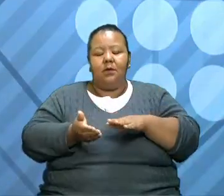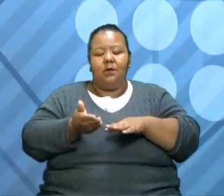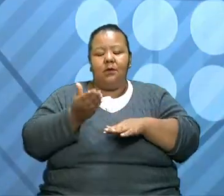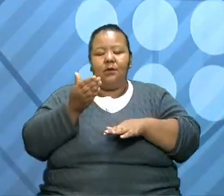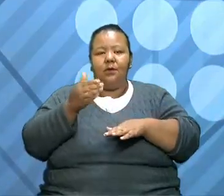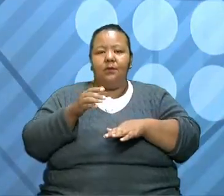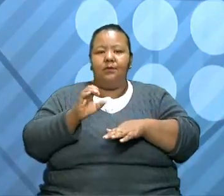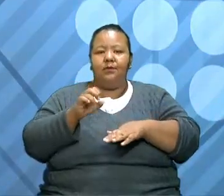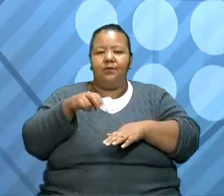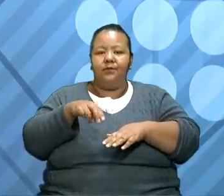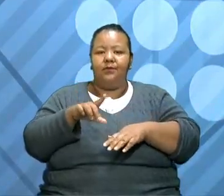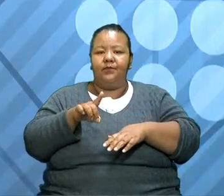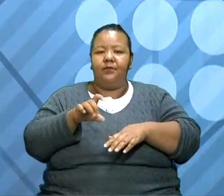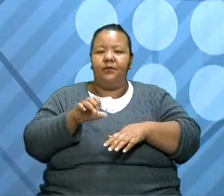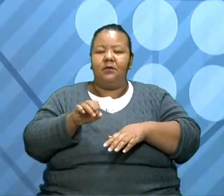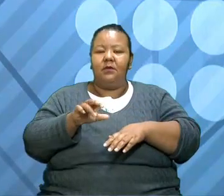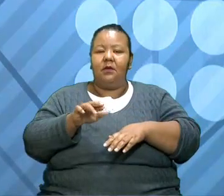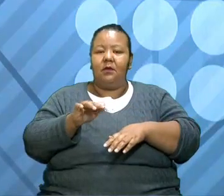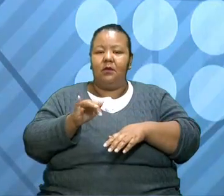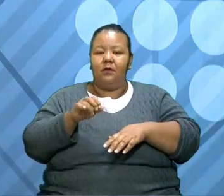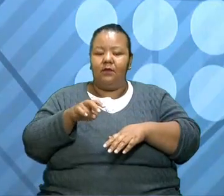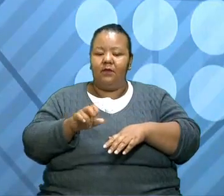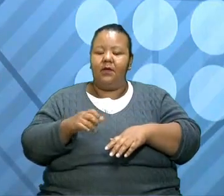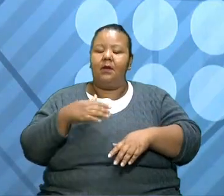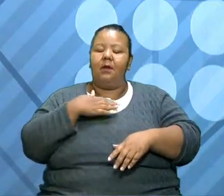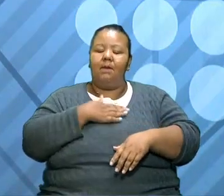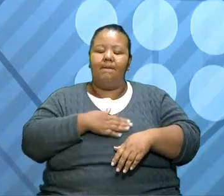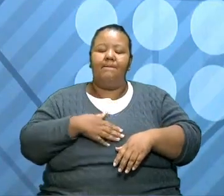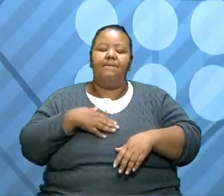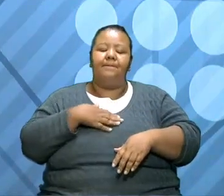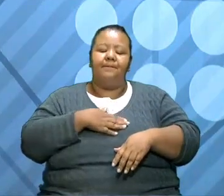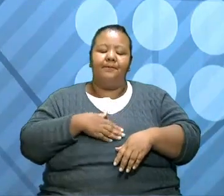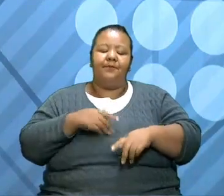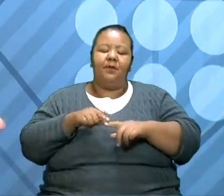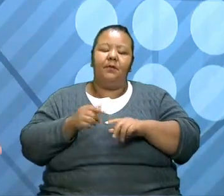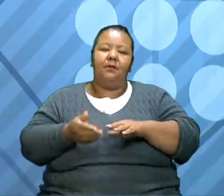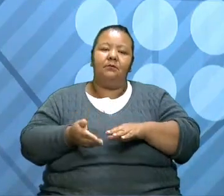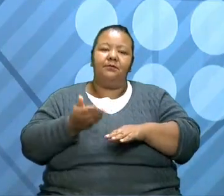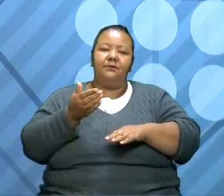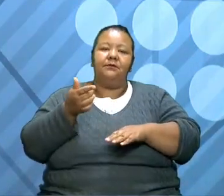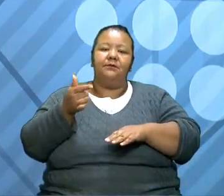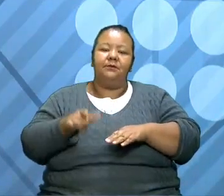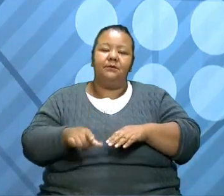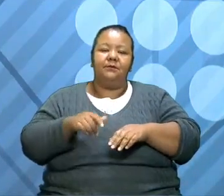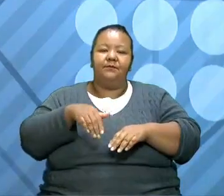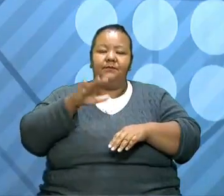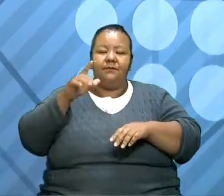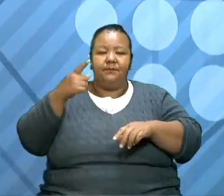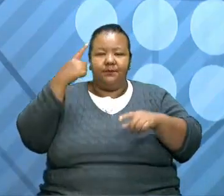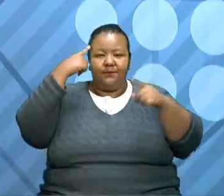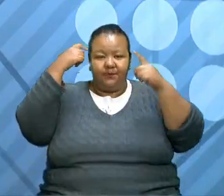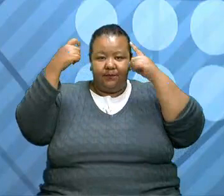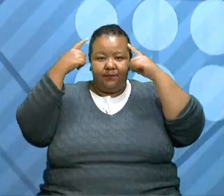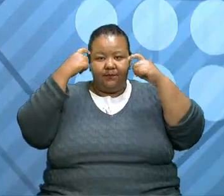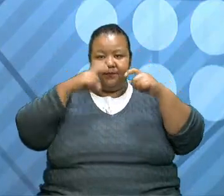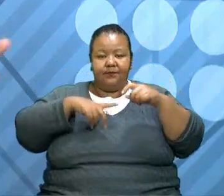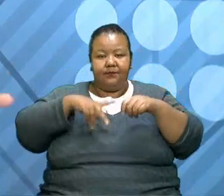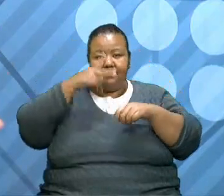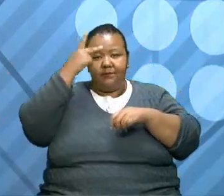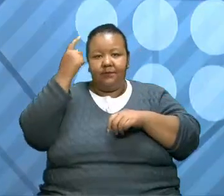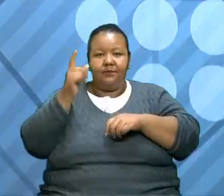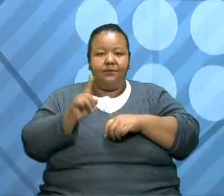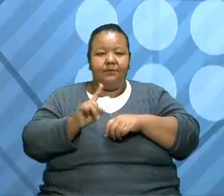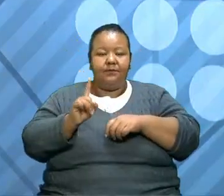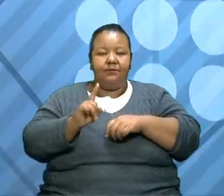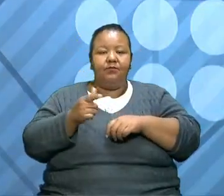a endorfina, a satisfação de prazer dela também vai aumentar e ela vai conseguir ser mais criativa. E tem pessoas que não, tem pessoas que